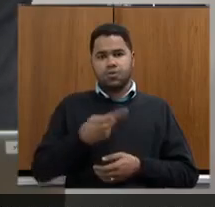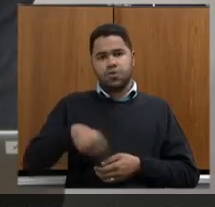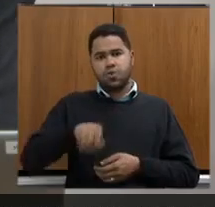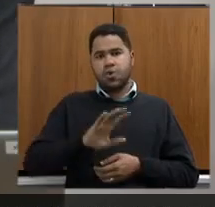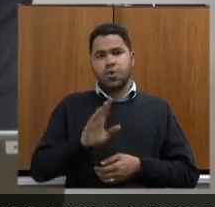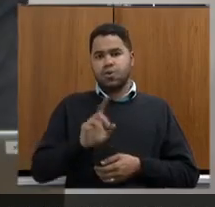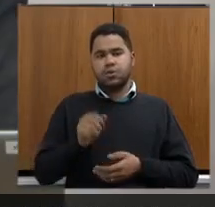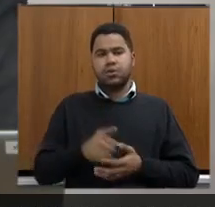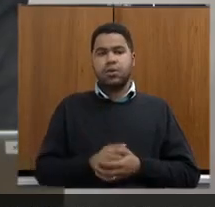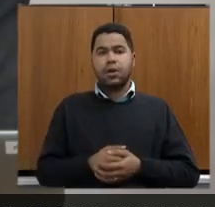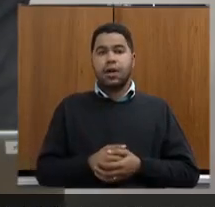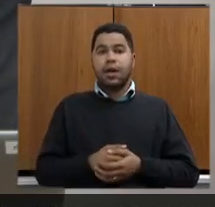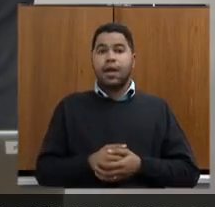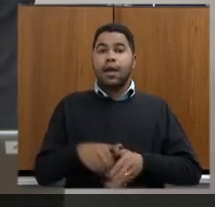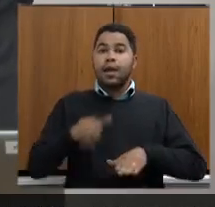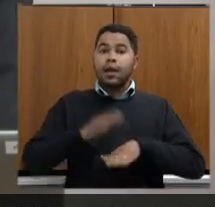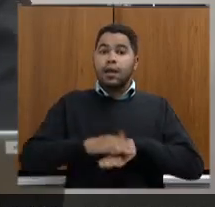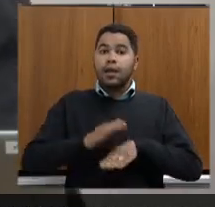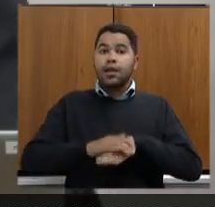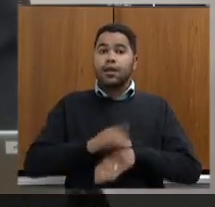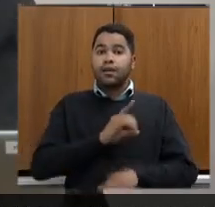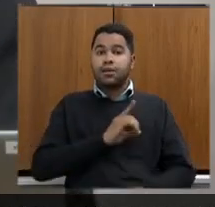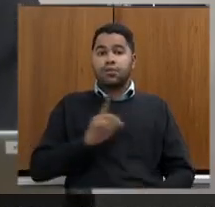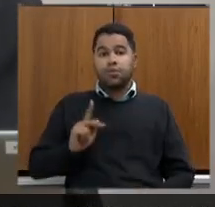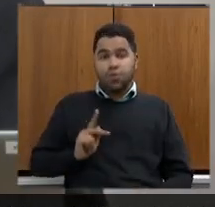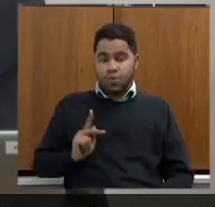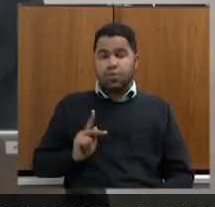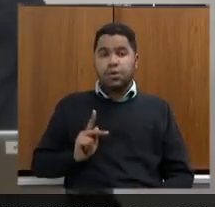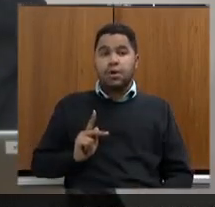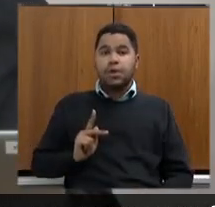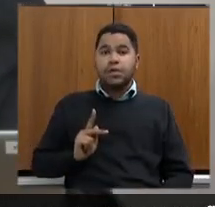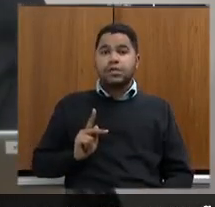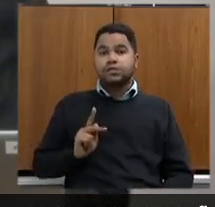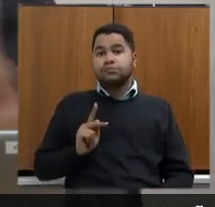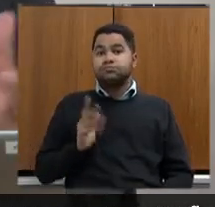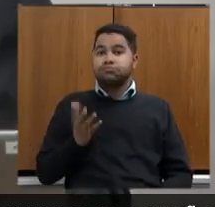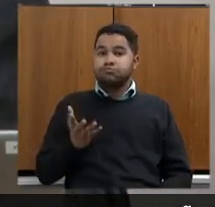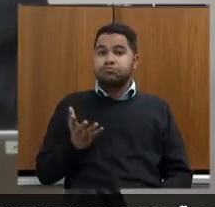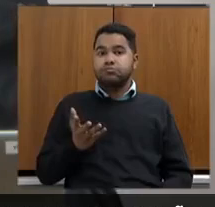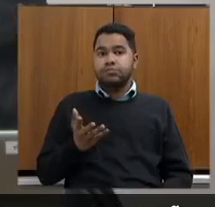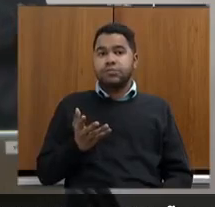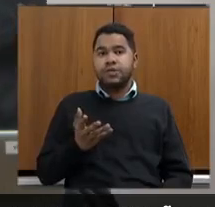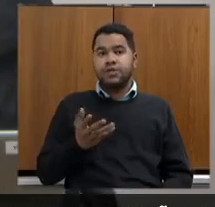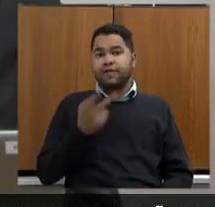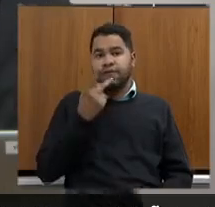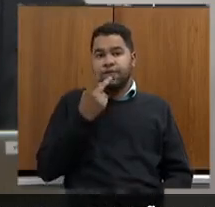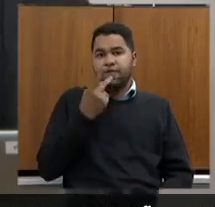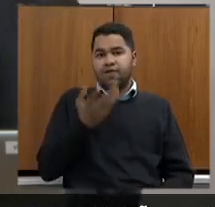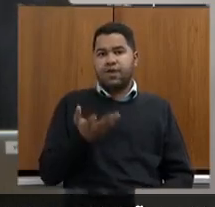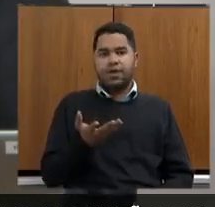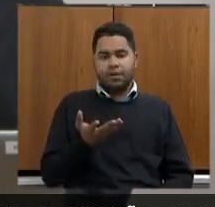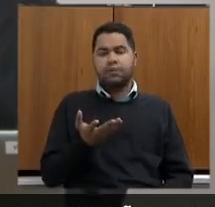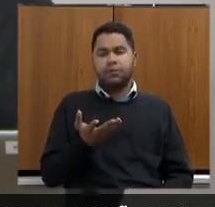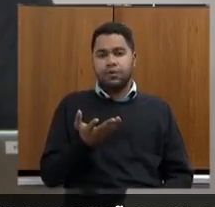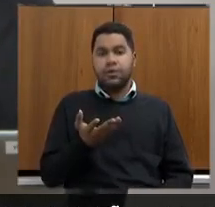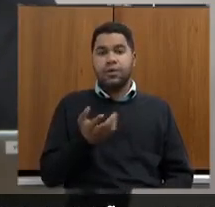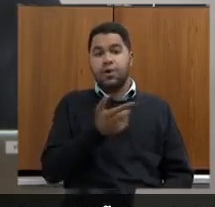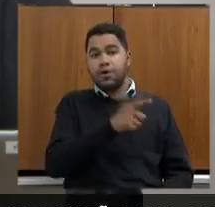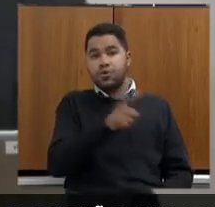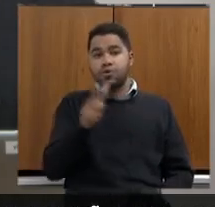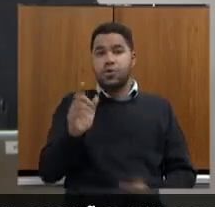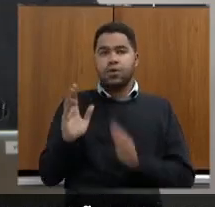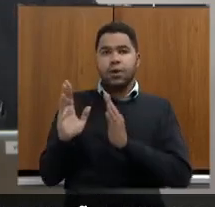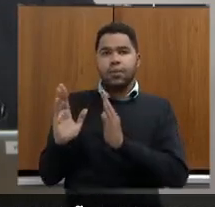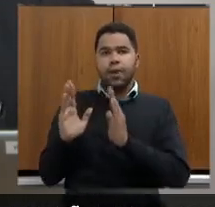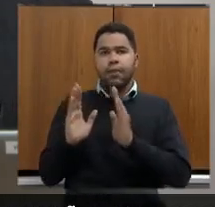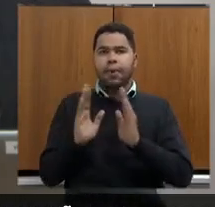nosso foi da própria defensoria pública e você meter analisada também de nada de ser executado ainda porque as outras